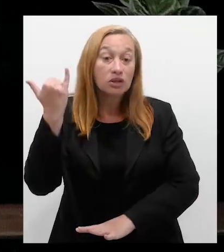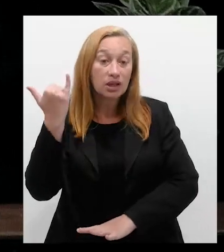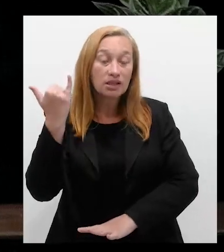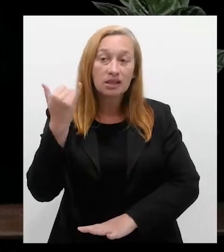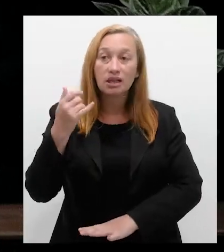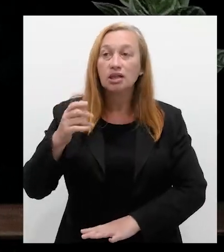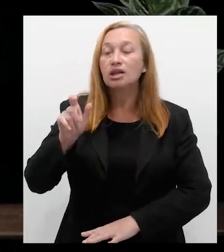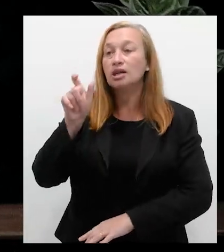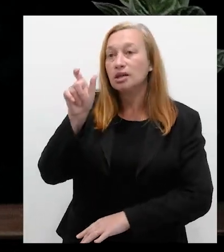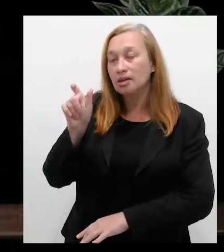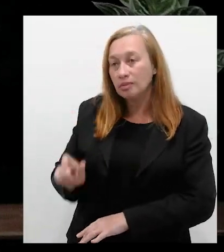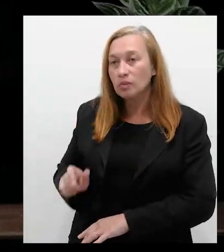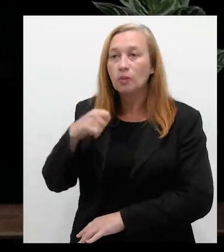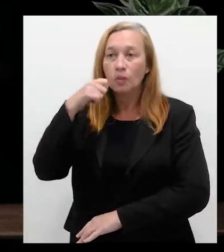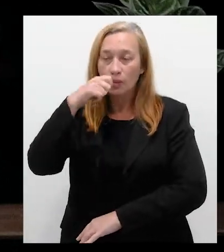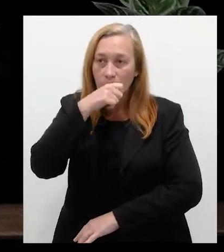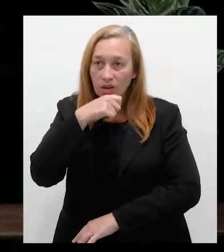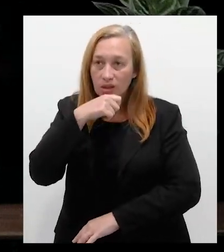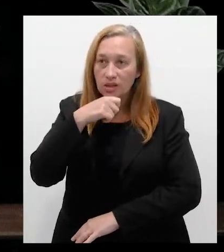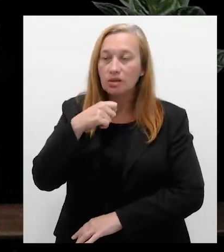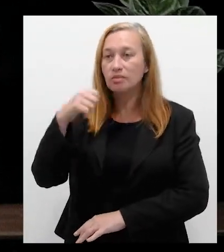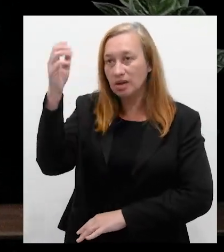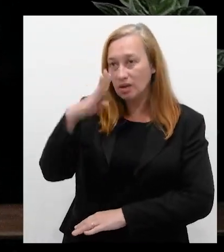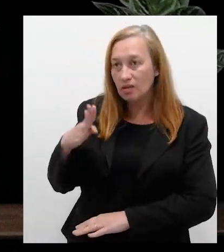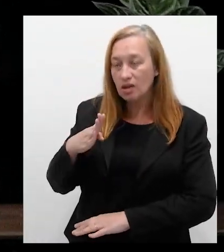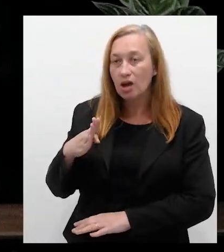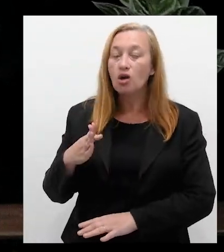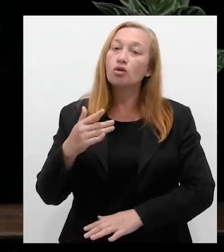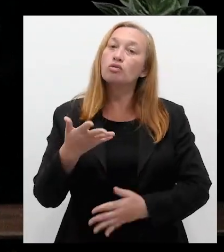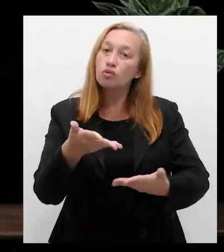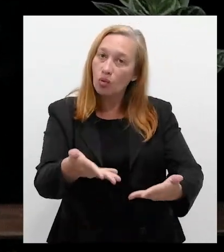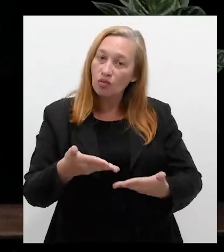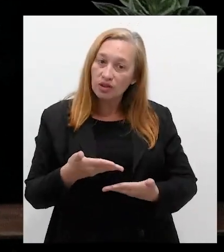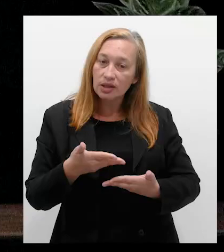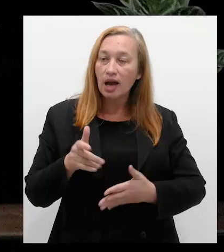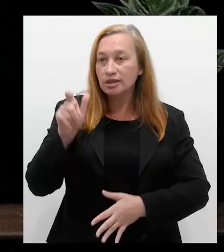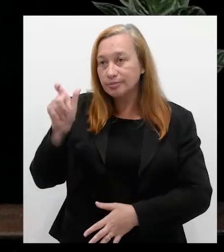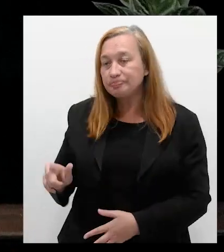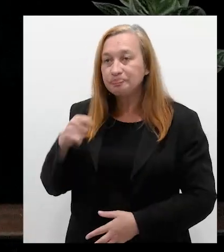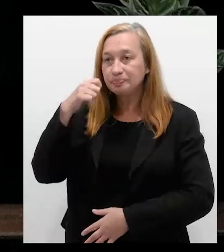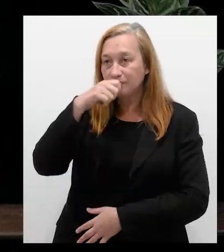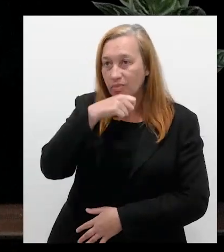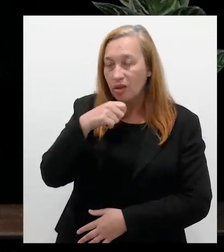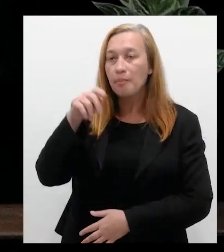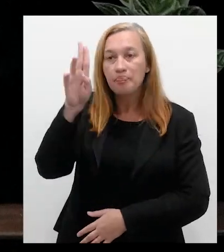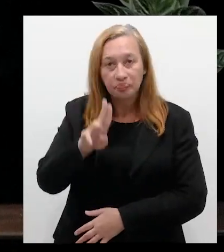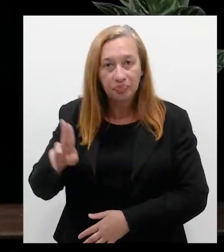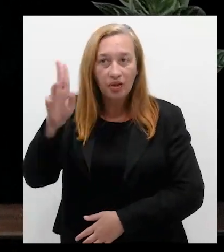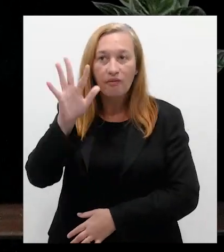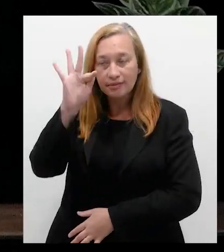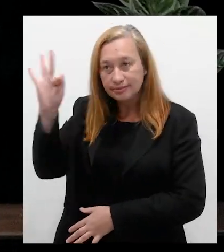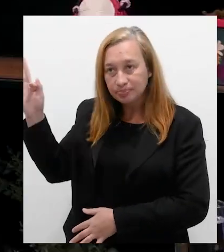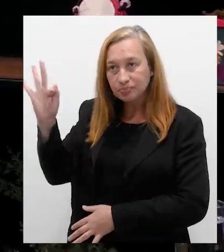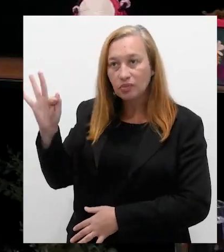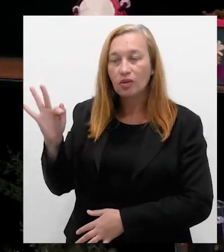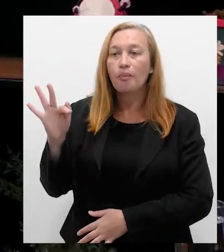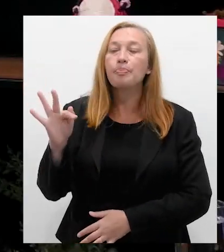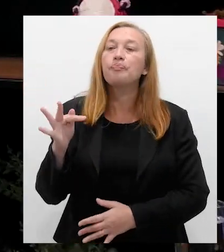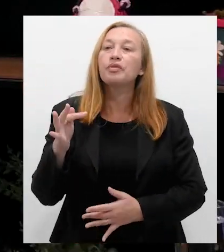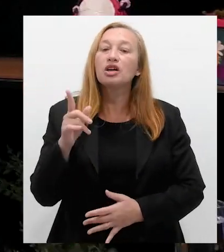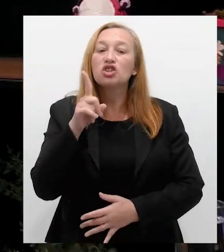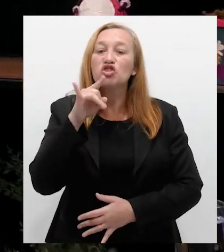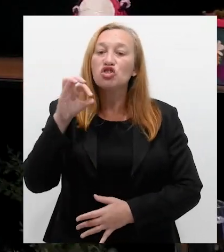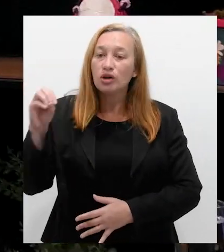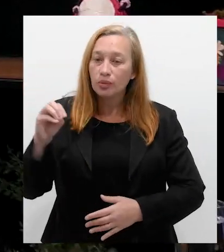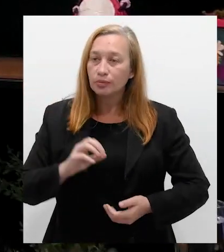odontologia social no Brasil, nosso convidado é o mestre em odontologia clínica pela Universidade Federal Fluminense, Diego Michelini